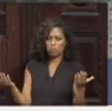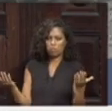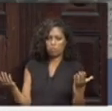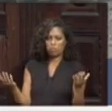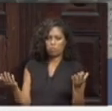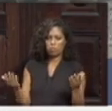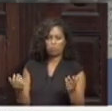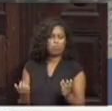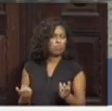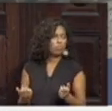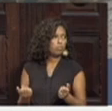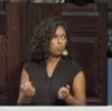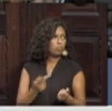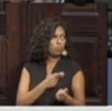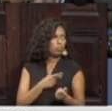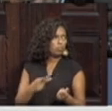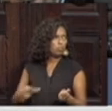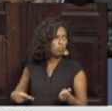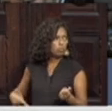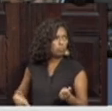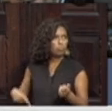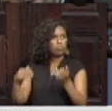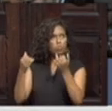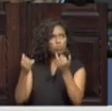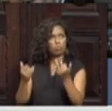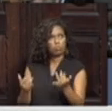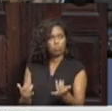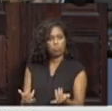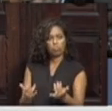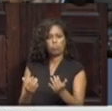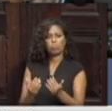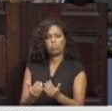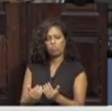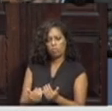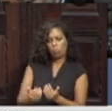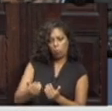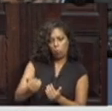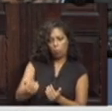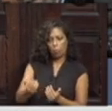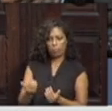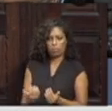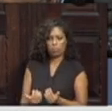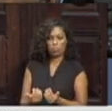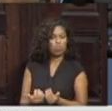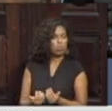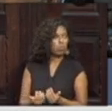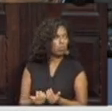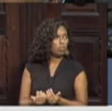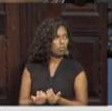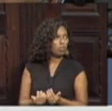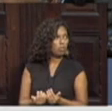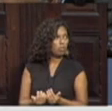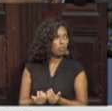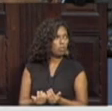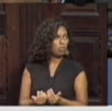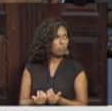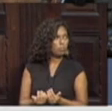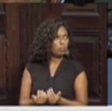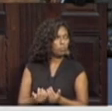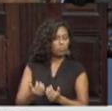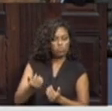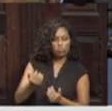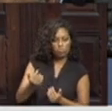seguida, agora eu vou cantar o 2320-A de 2013, retirado a pedido do autor. E vou votar em segunda discussão, se